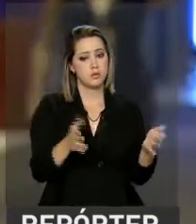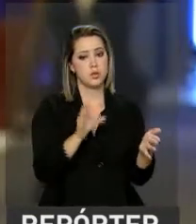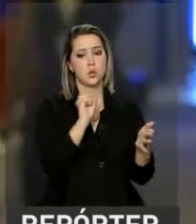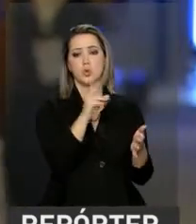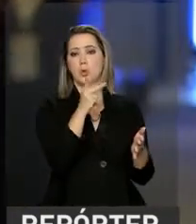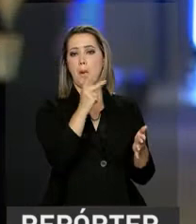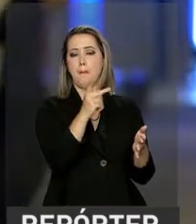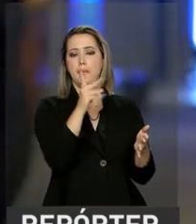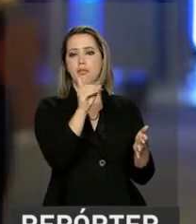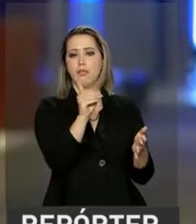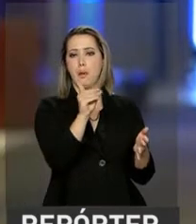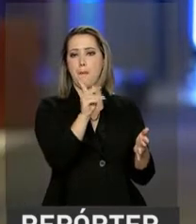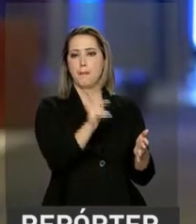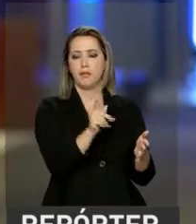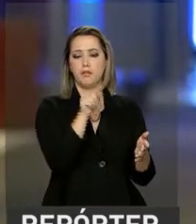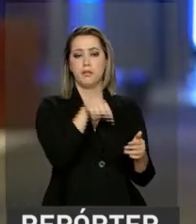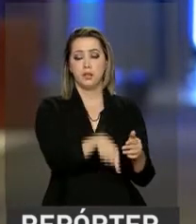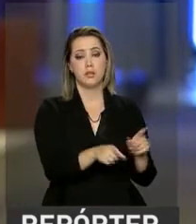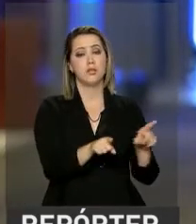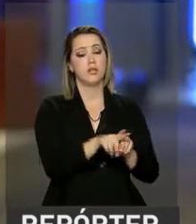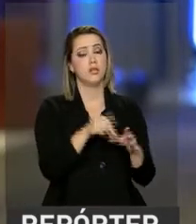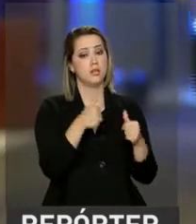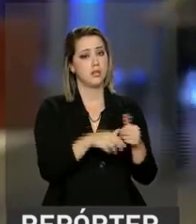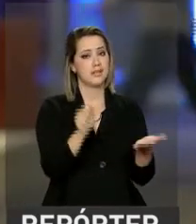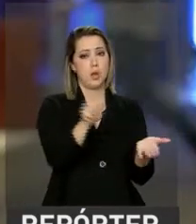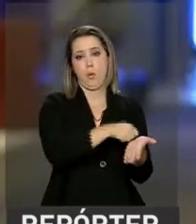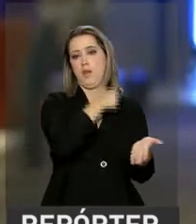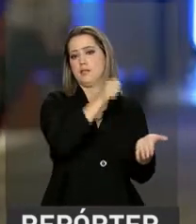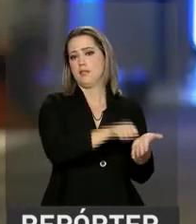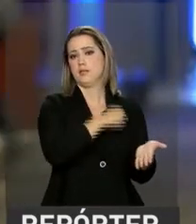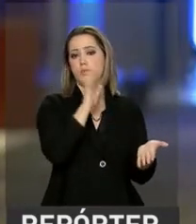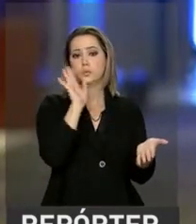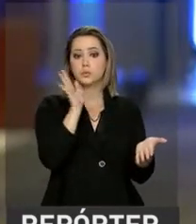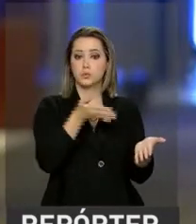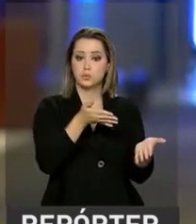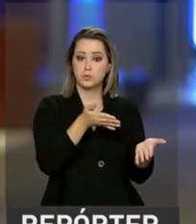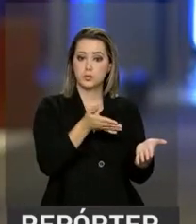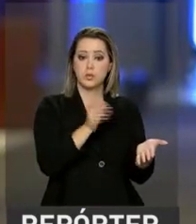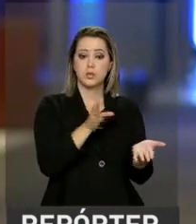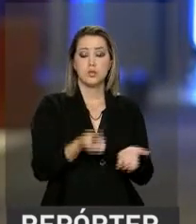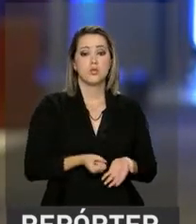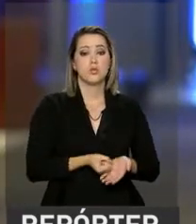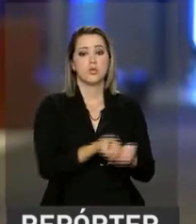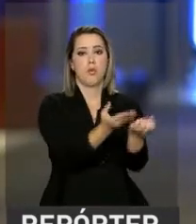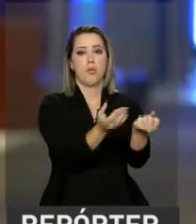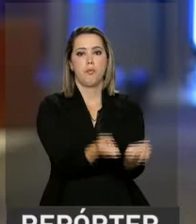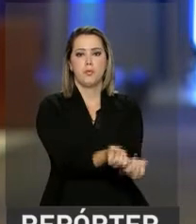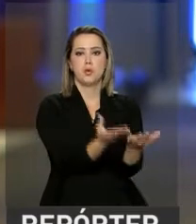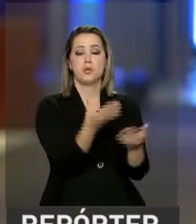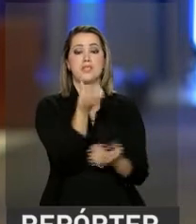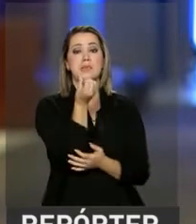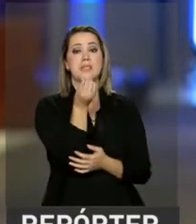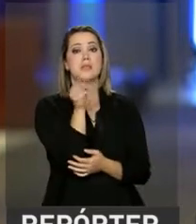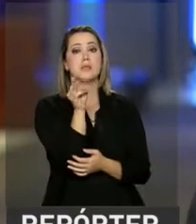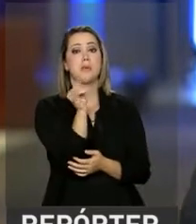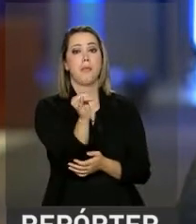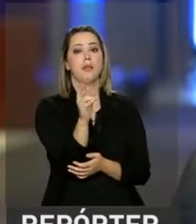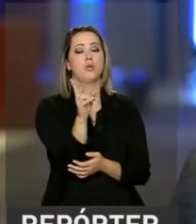PDPs, Parcerias para o Desenvolvimento Produtivo, que estão assinadas, produzirão 6 bilhões de investimento no